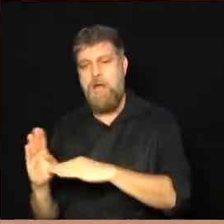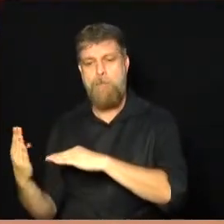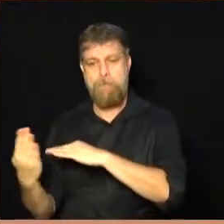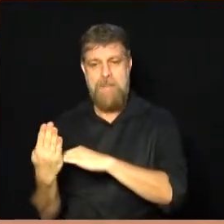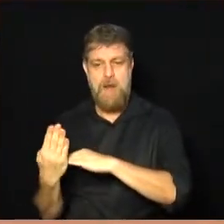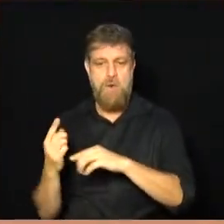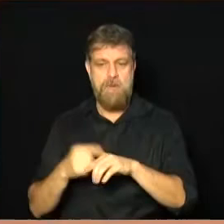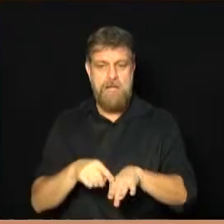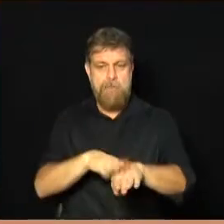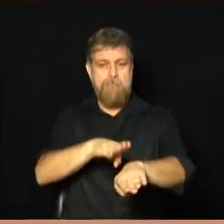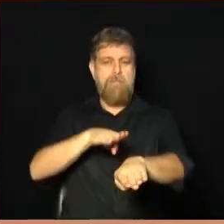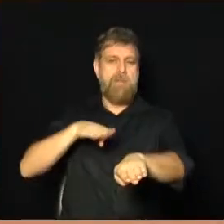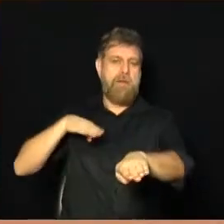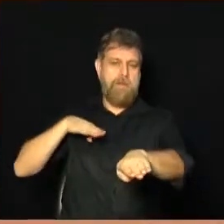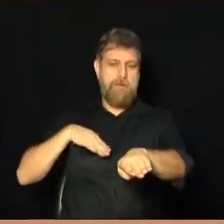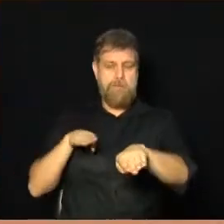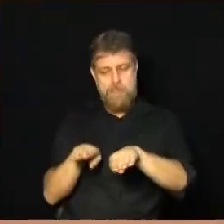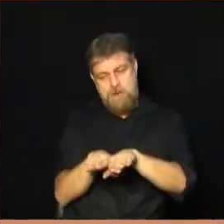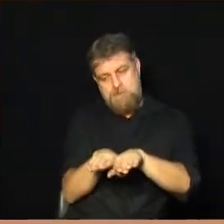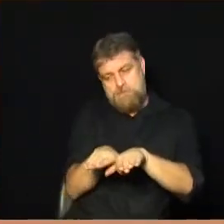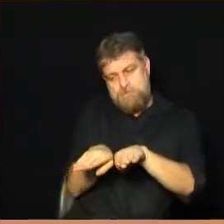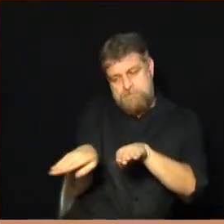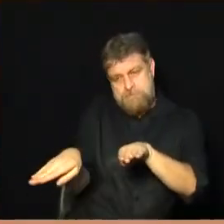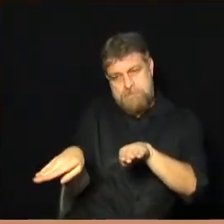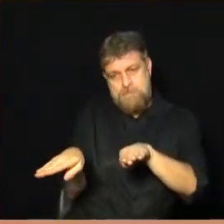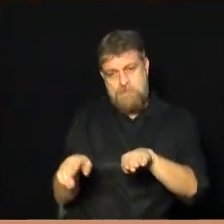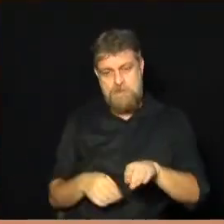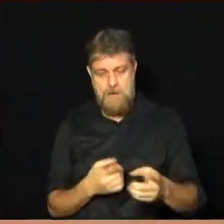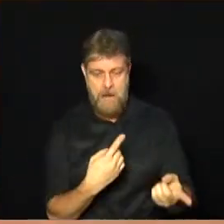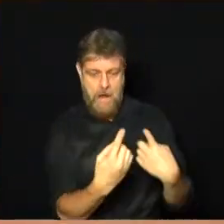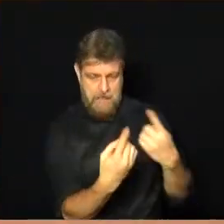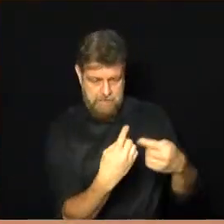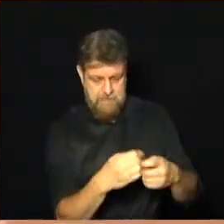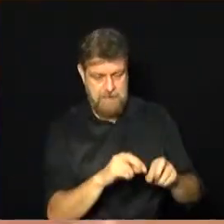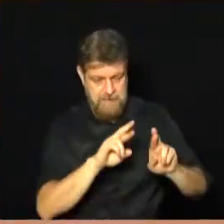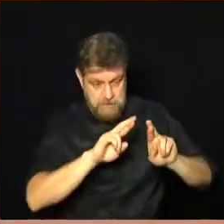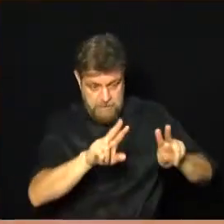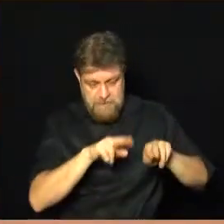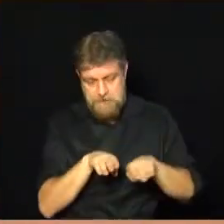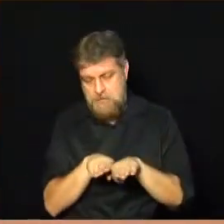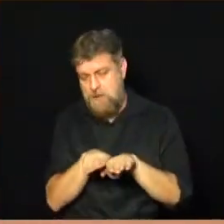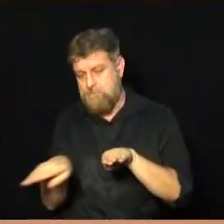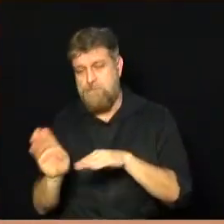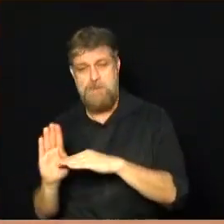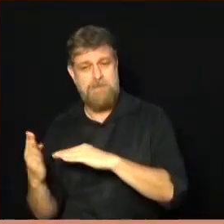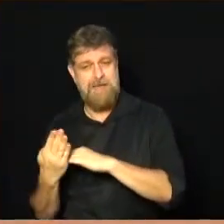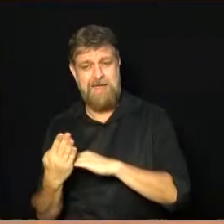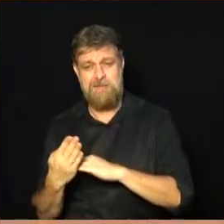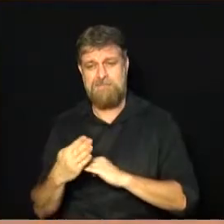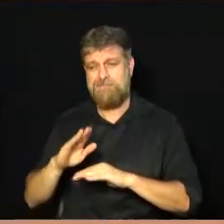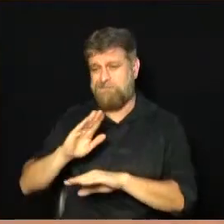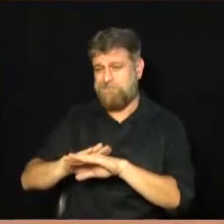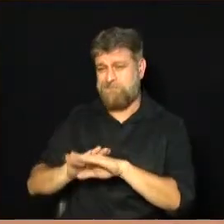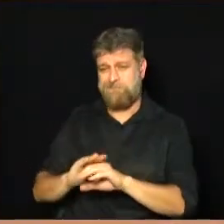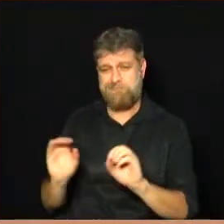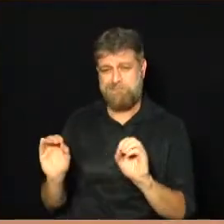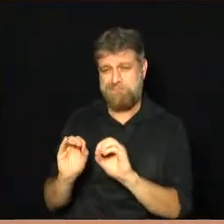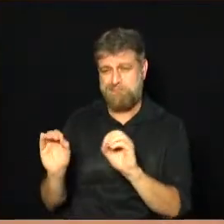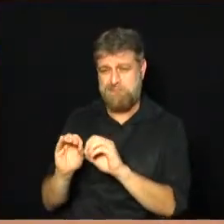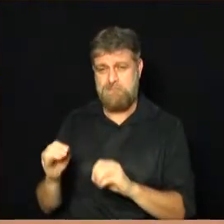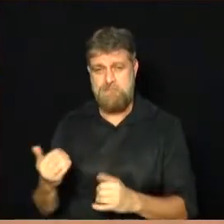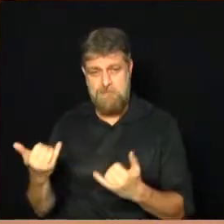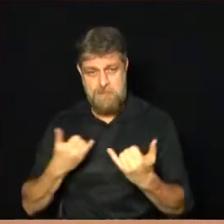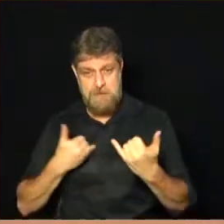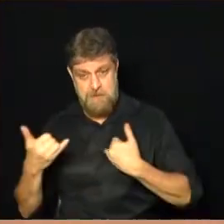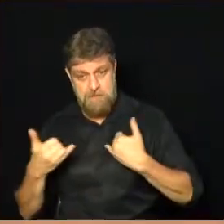trânsito urbano da rodovia e deixar a rodovia só para o trânsito da rodovia. Entendeu? Isso não foi feito. Informação que nós temos